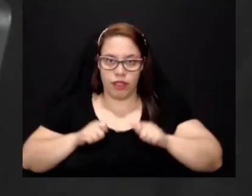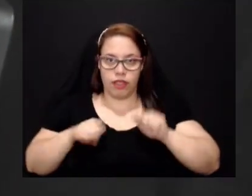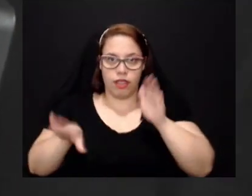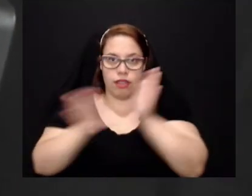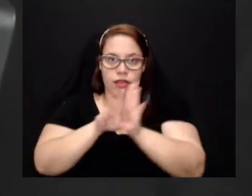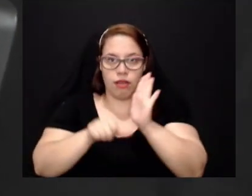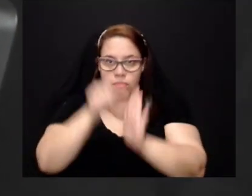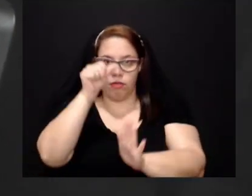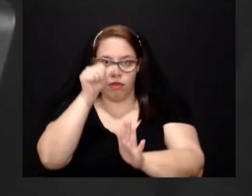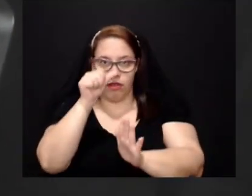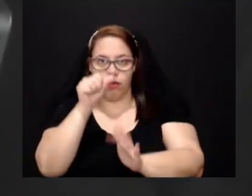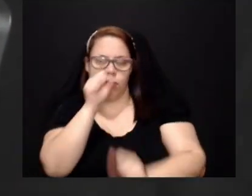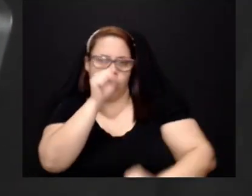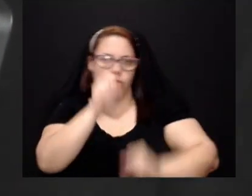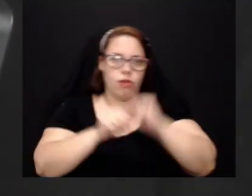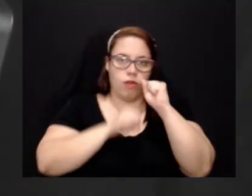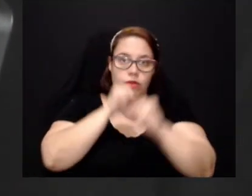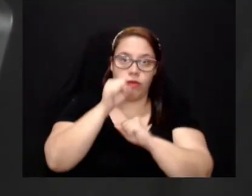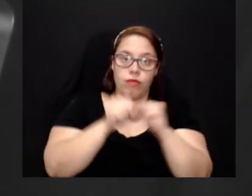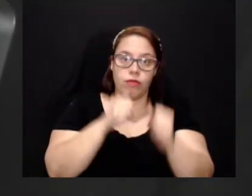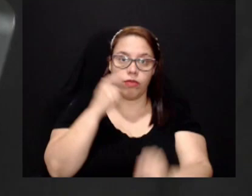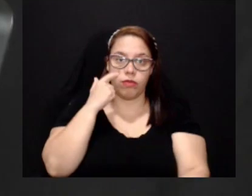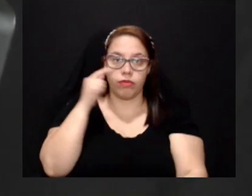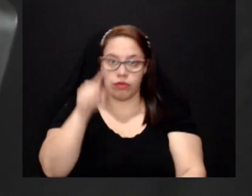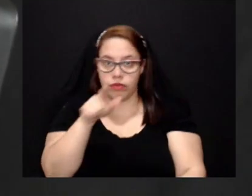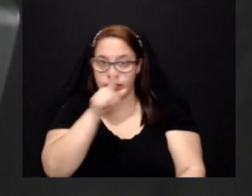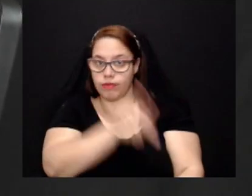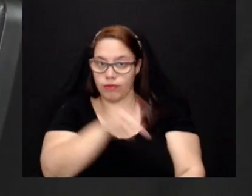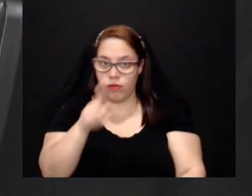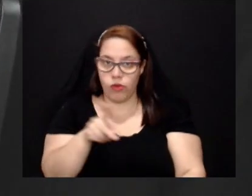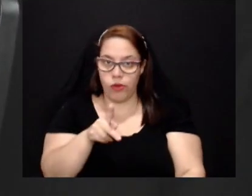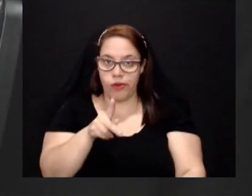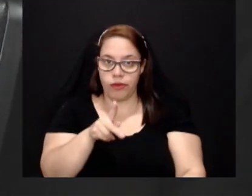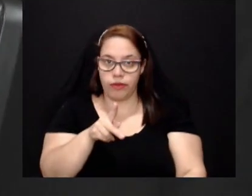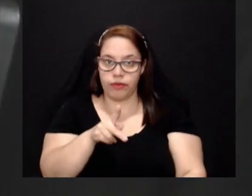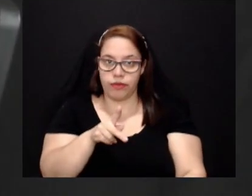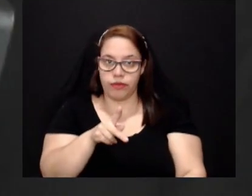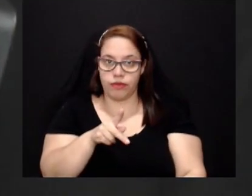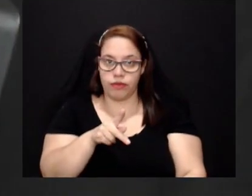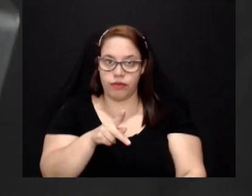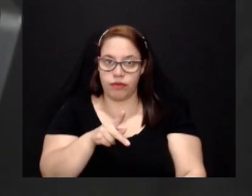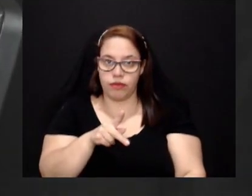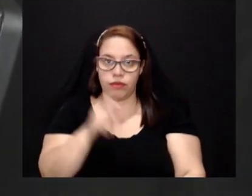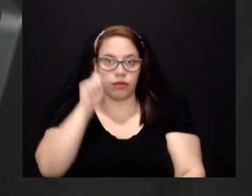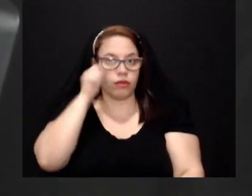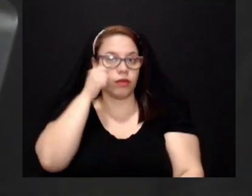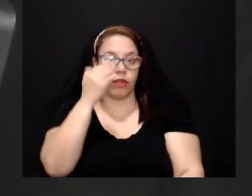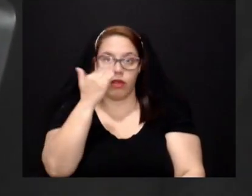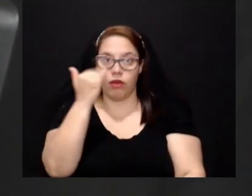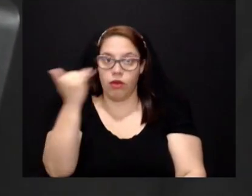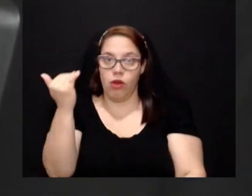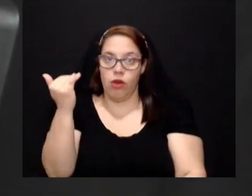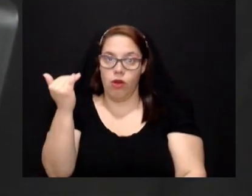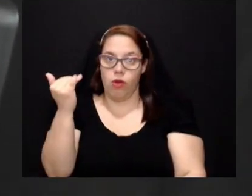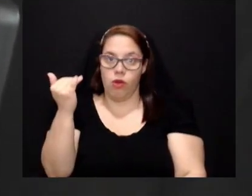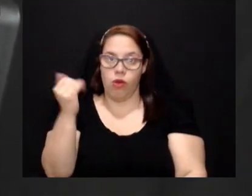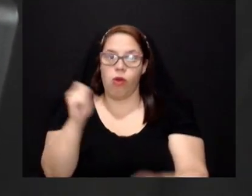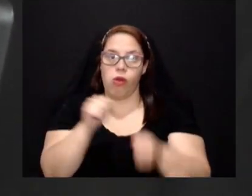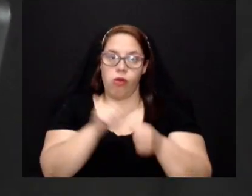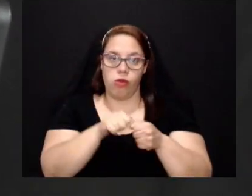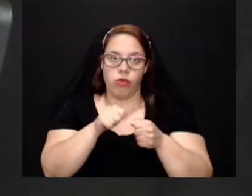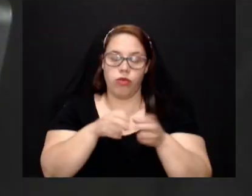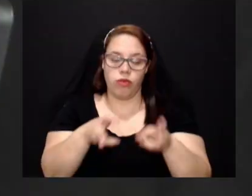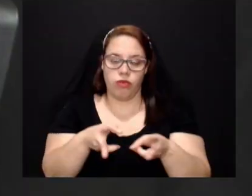na corrida. Então aquela professora foi a professora negra que me inspirou e que me fez enxergar